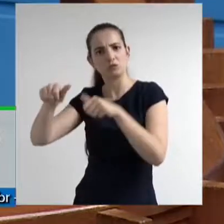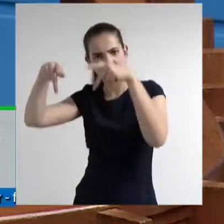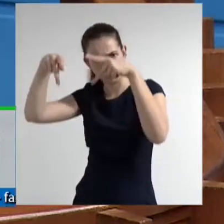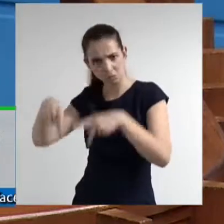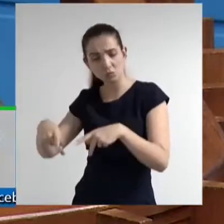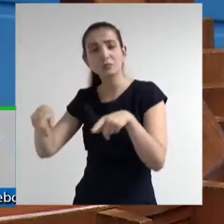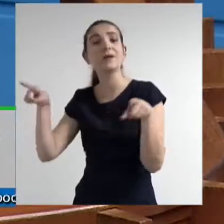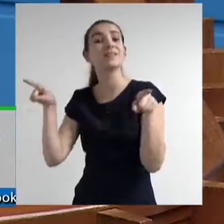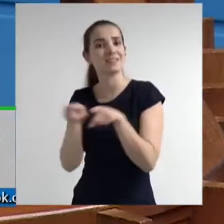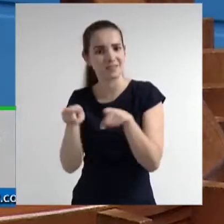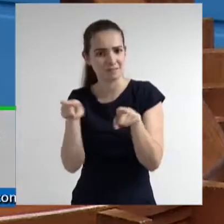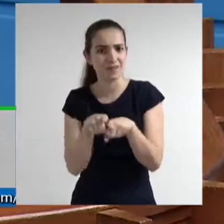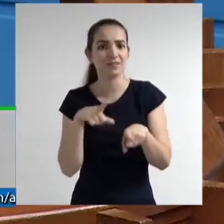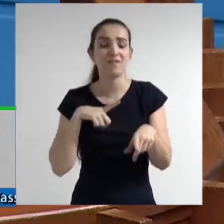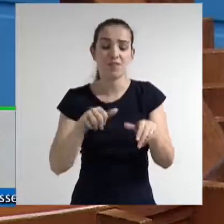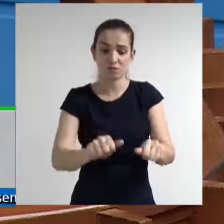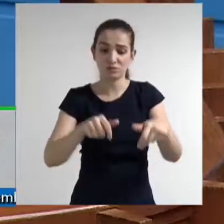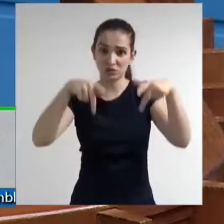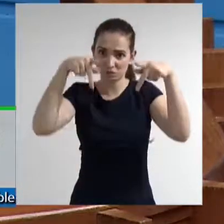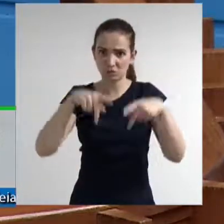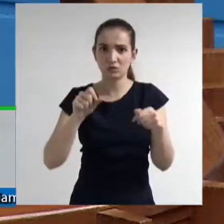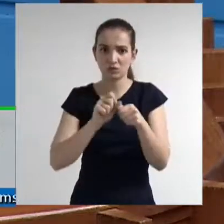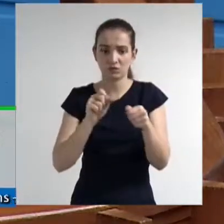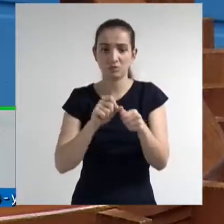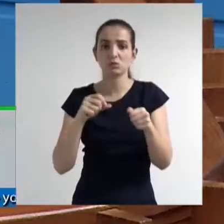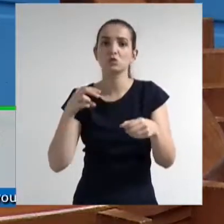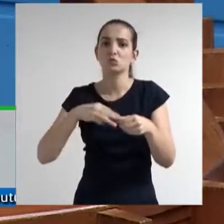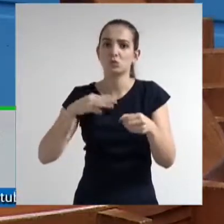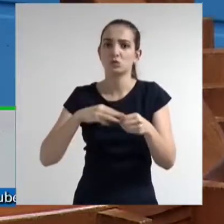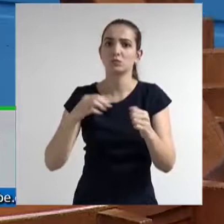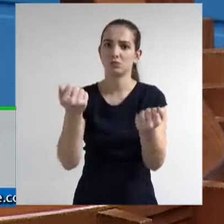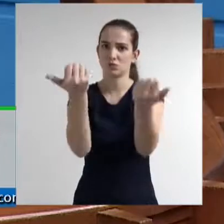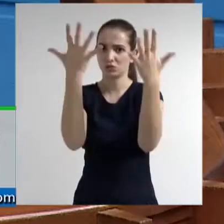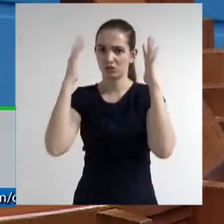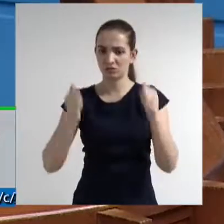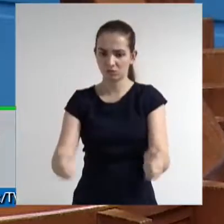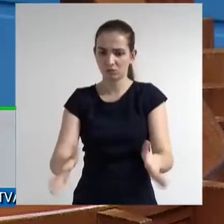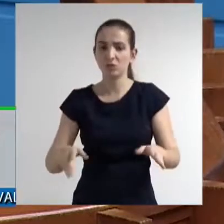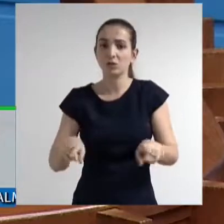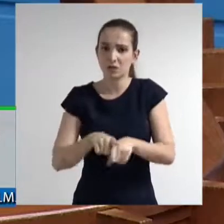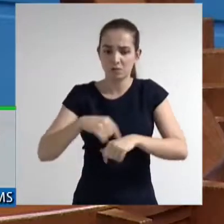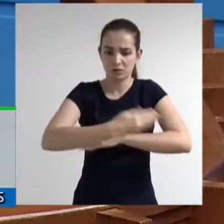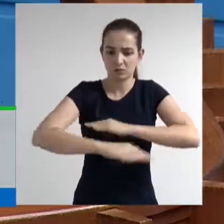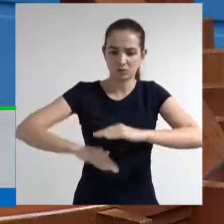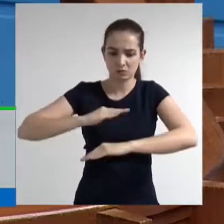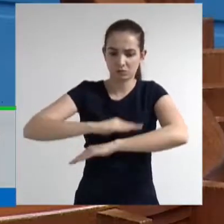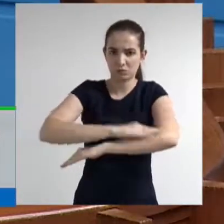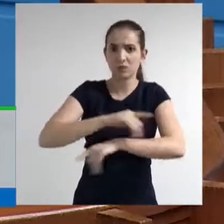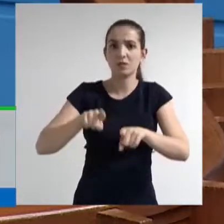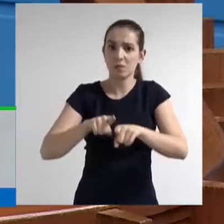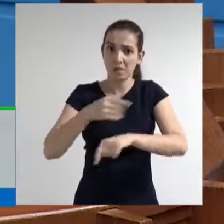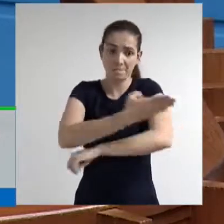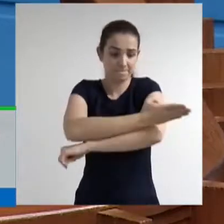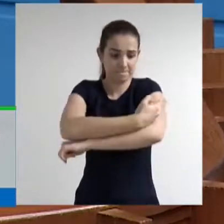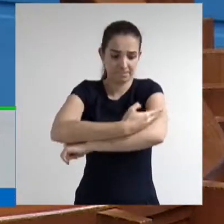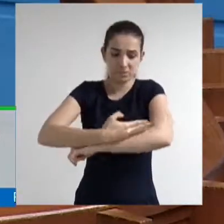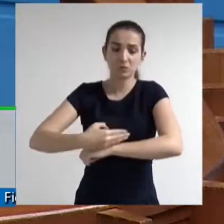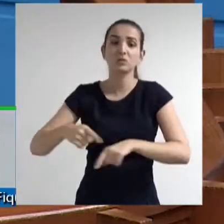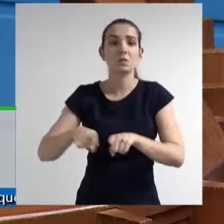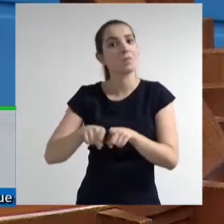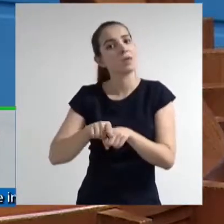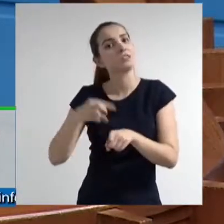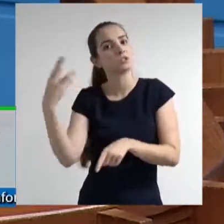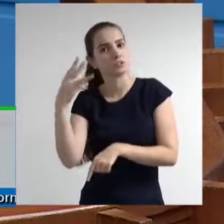nós fizemos nos municípios de Anaurilândia, de Batayporã, de Bataguaçu, de